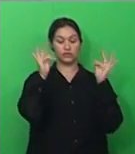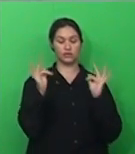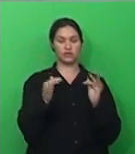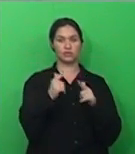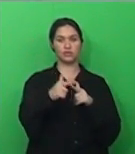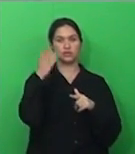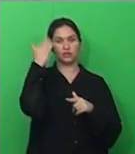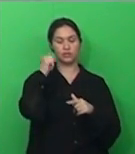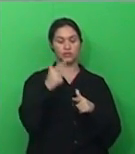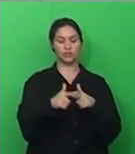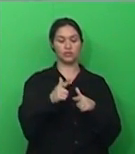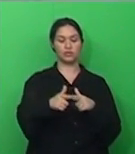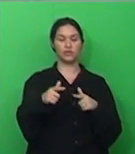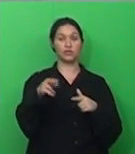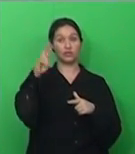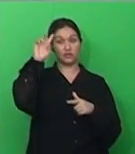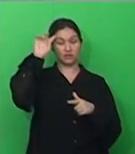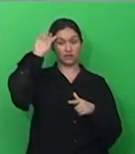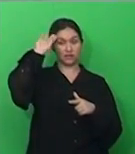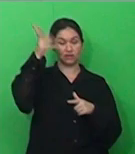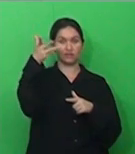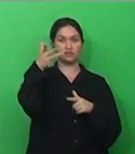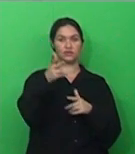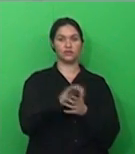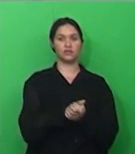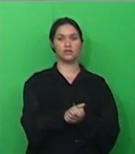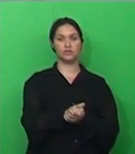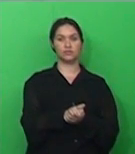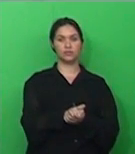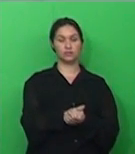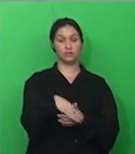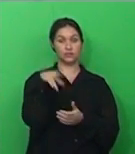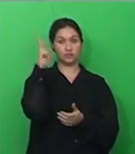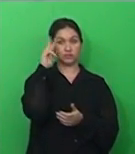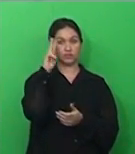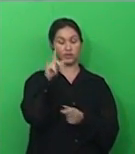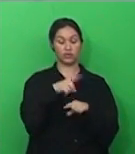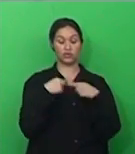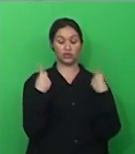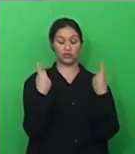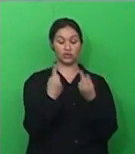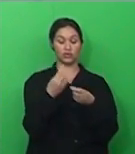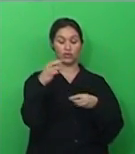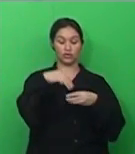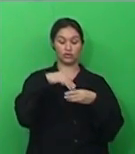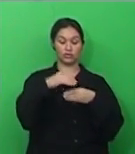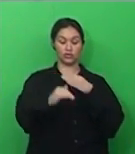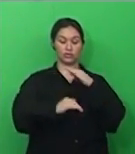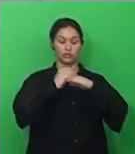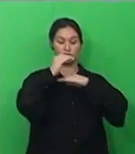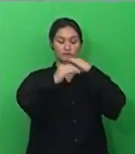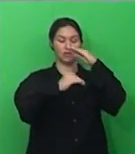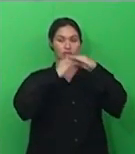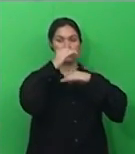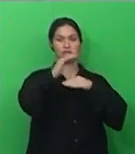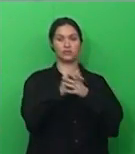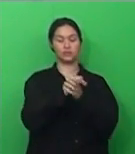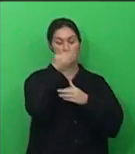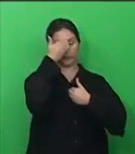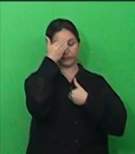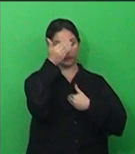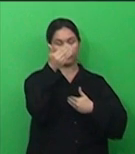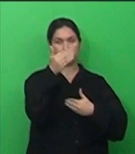resolva esse problema. Eu repito, um problema que vai gerar um vetor de desenvolvimento para a região do Grande Comerciário. Obrigado e boa